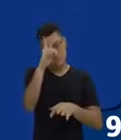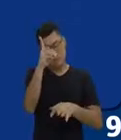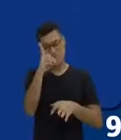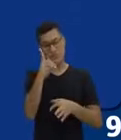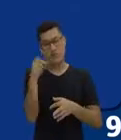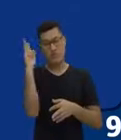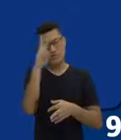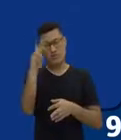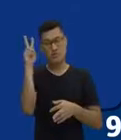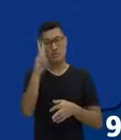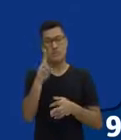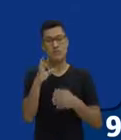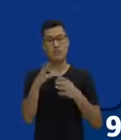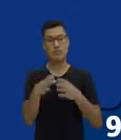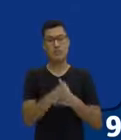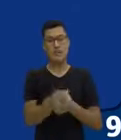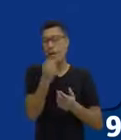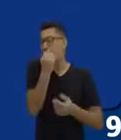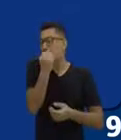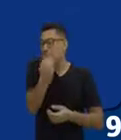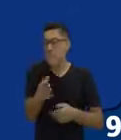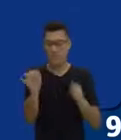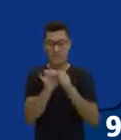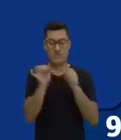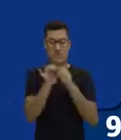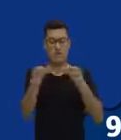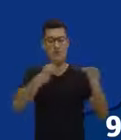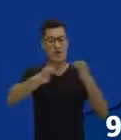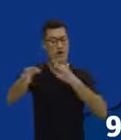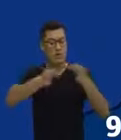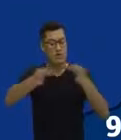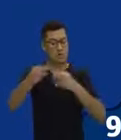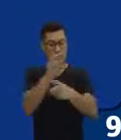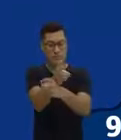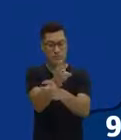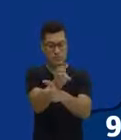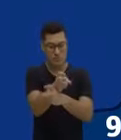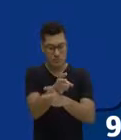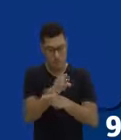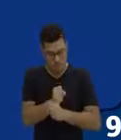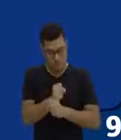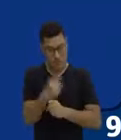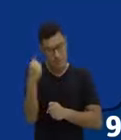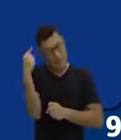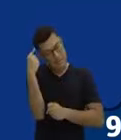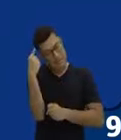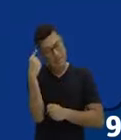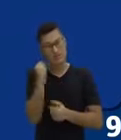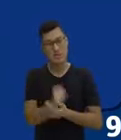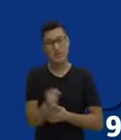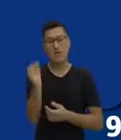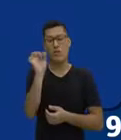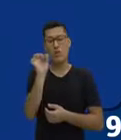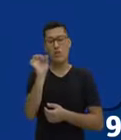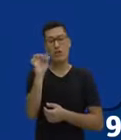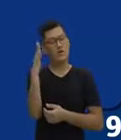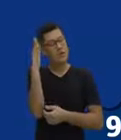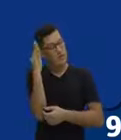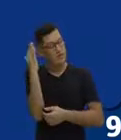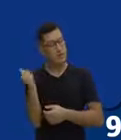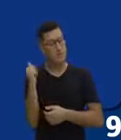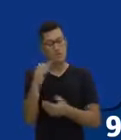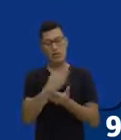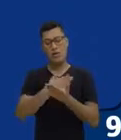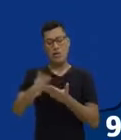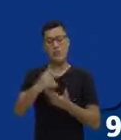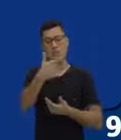Então, para esse caso, é bom eu montar o esqueminha aqui ao invés de pensar na potência. Então, por exemplo, o que, que eu sei? Começa com